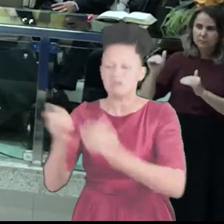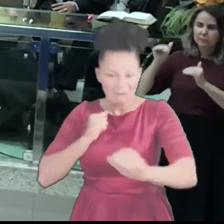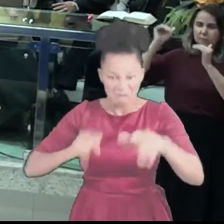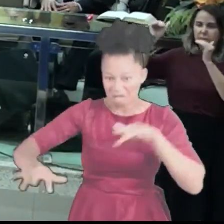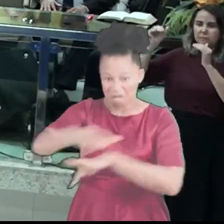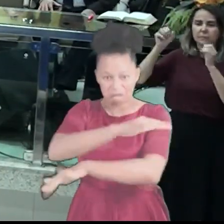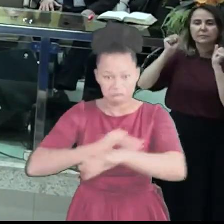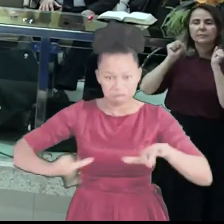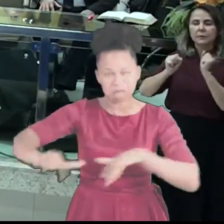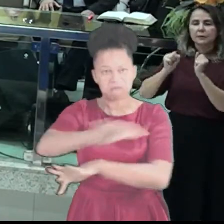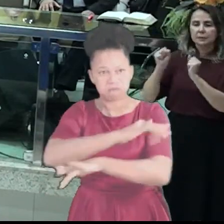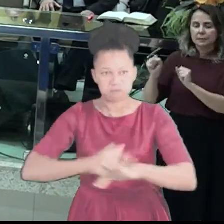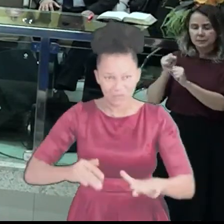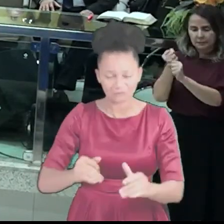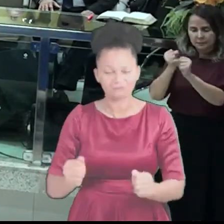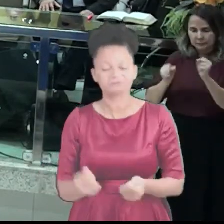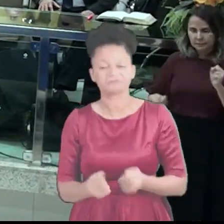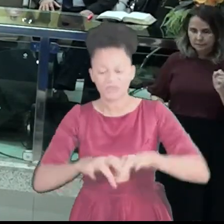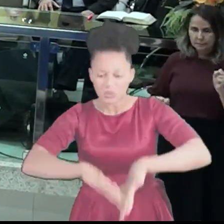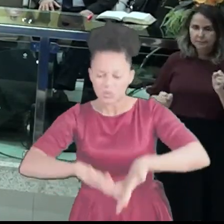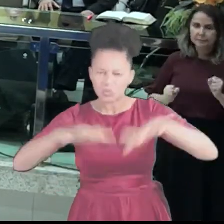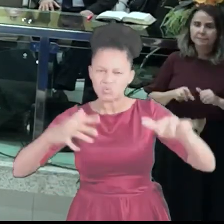no meio do vale.